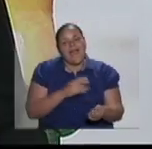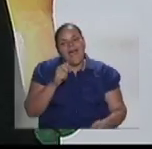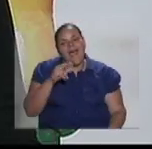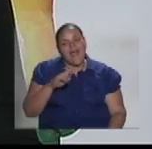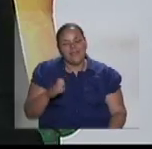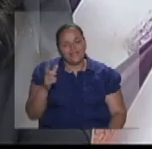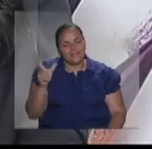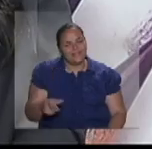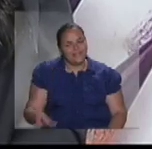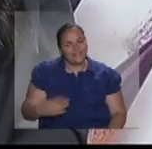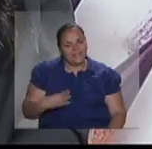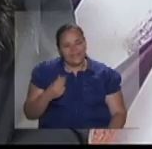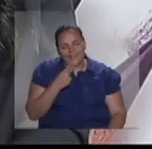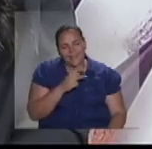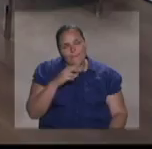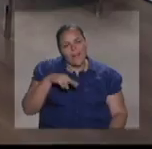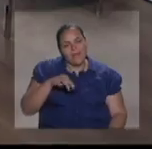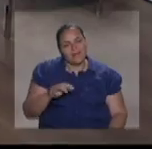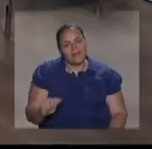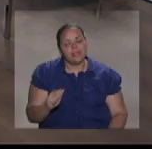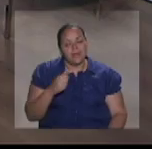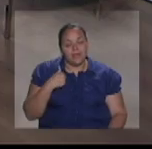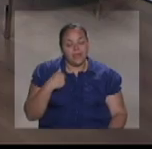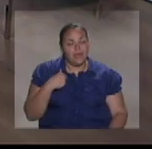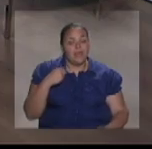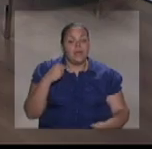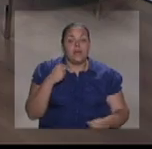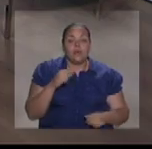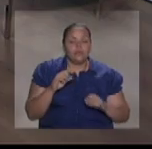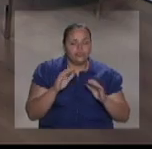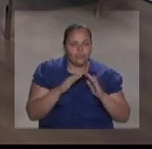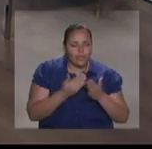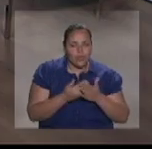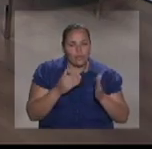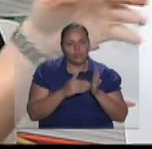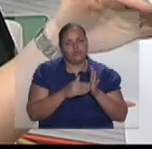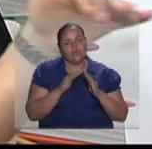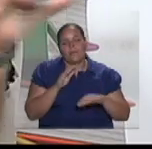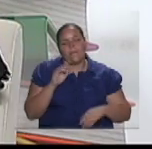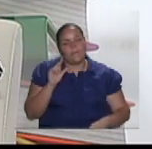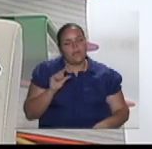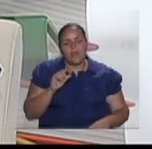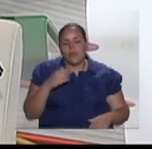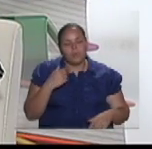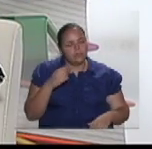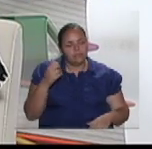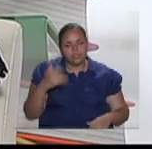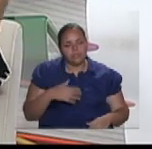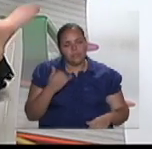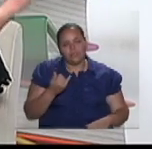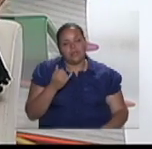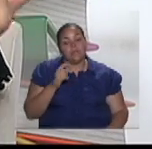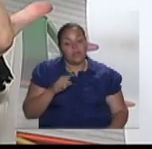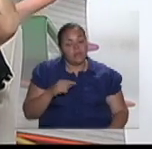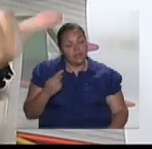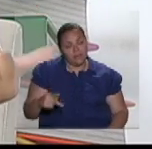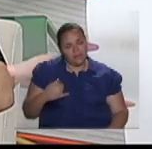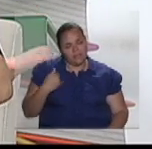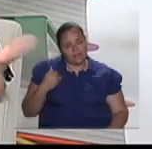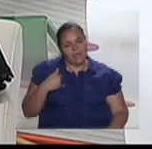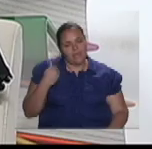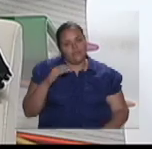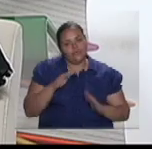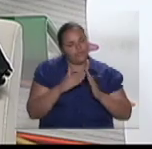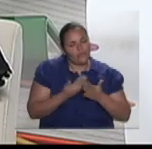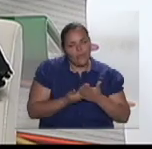Mariana. Que é inegável. Foi uma coisa que você falou, eu deixei a escola por último, não por ela ser o menos importante, mas é porque como na